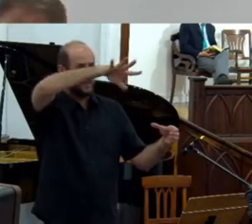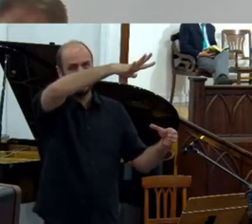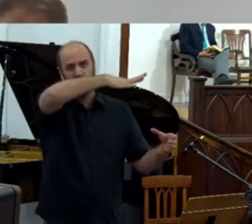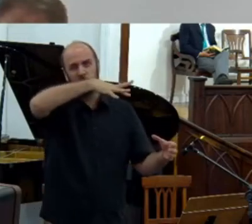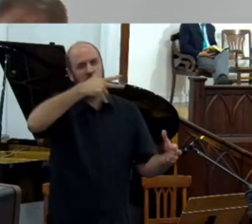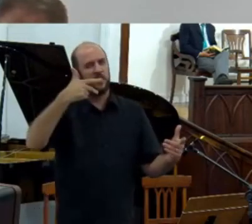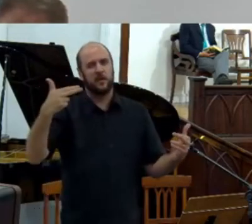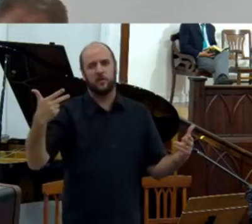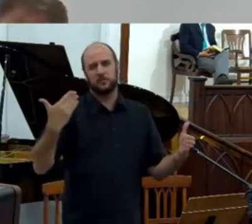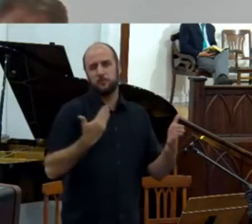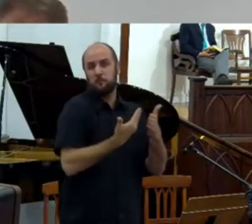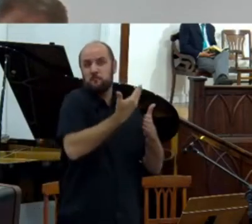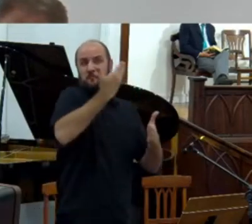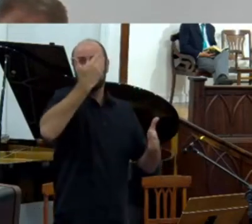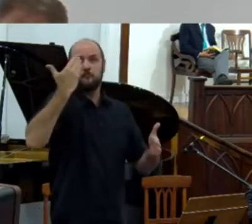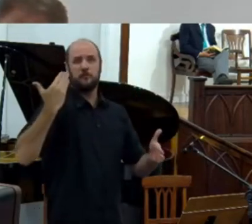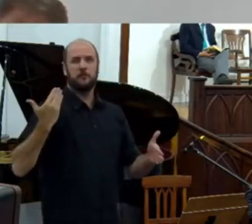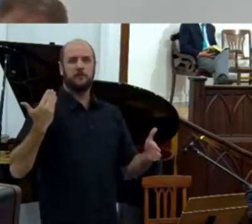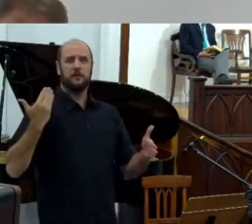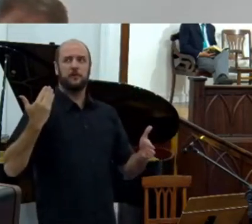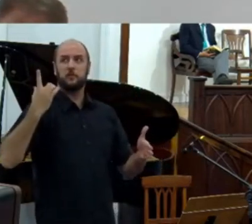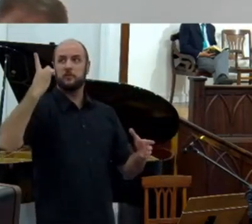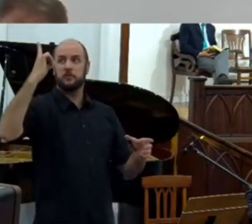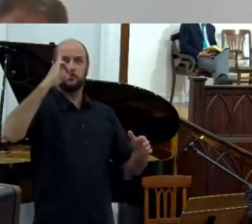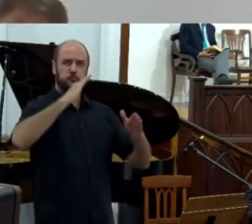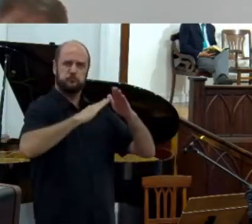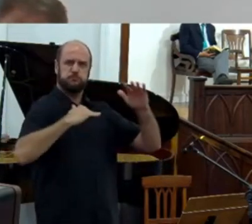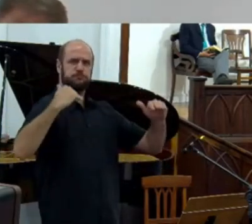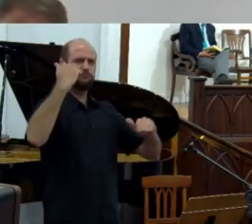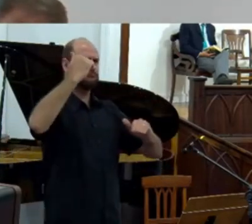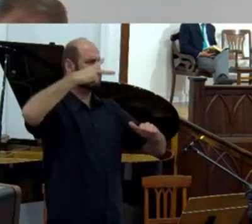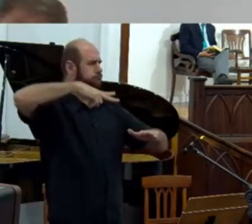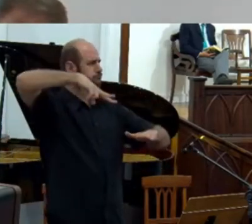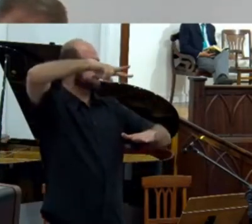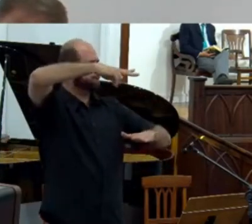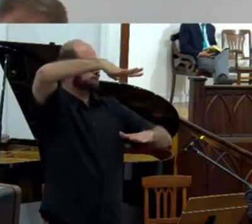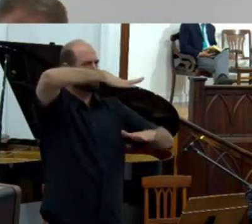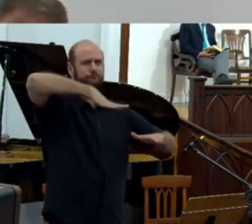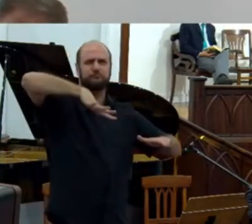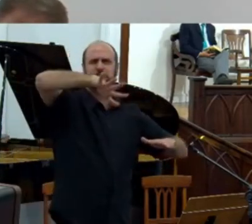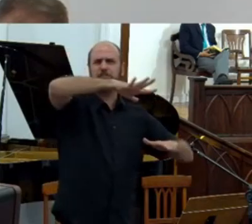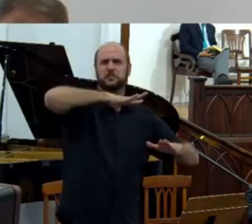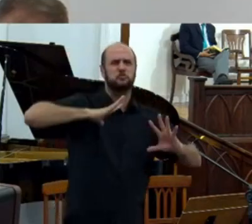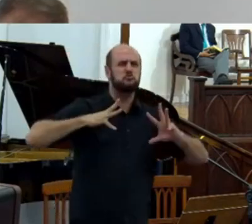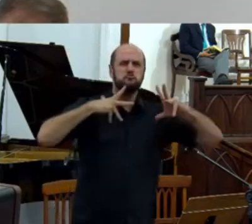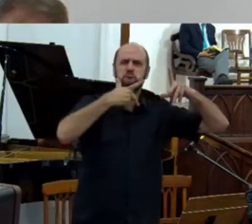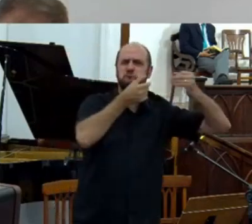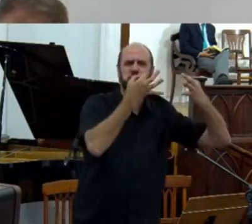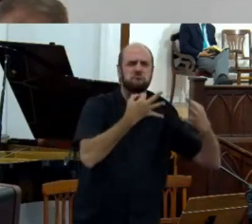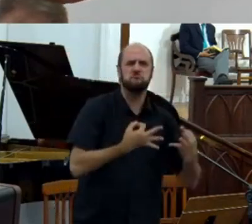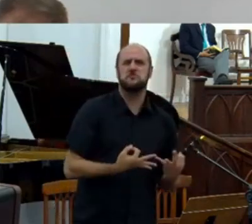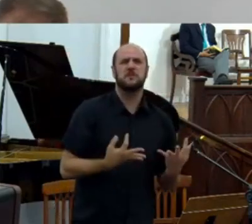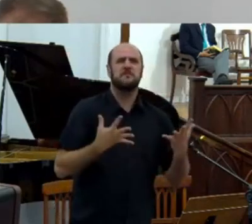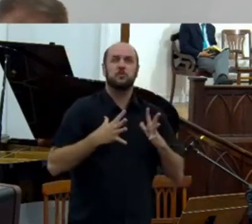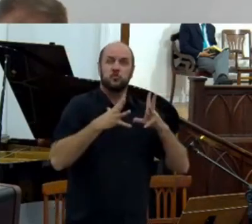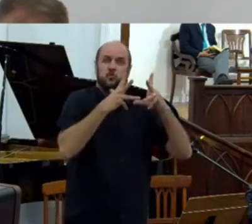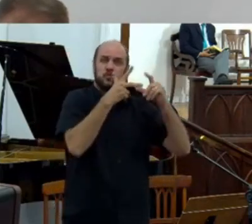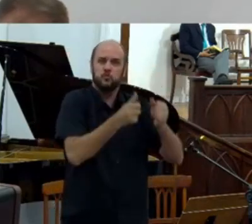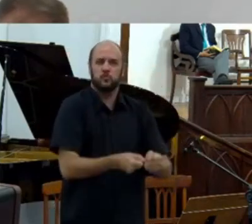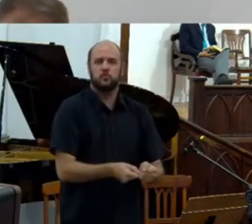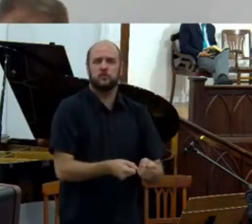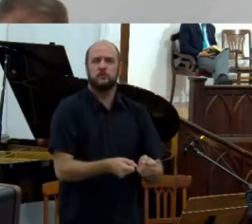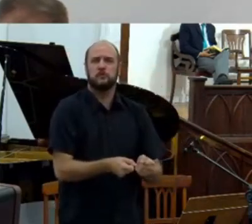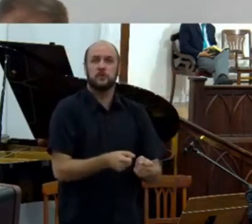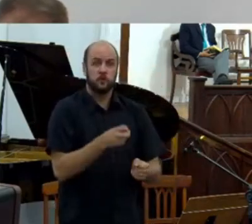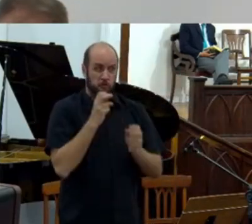de fora, como um Deus transcendente, ele enxerga todas as coisas em sua plenitude, em sua completude. E